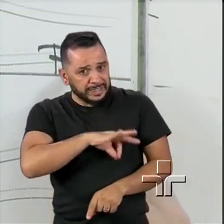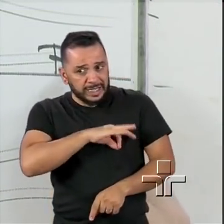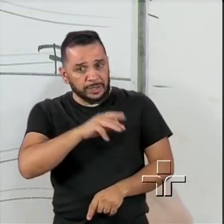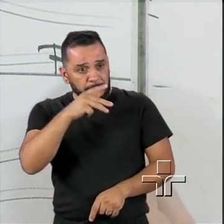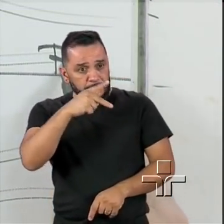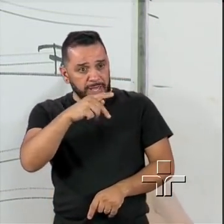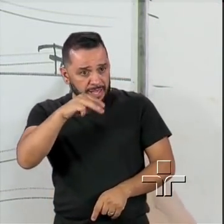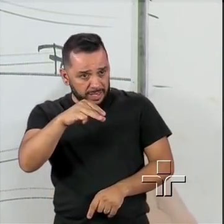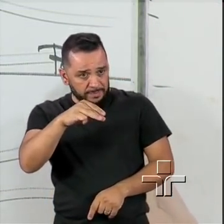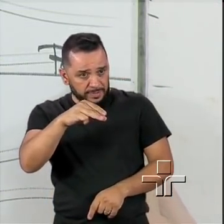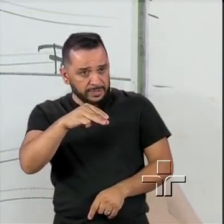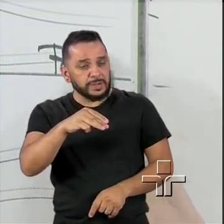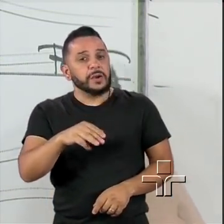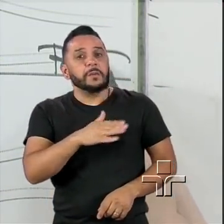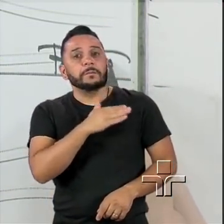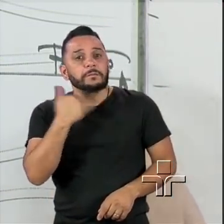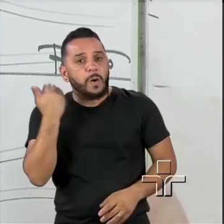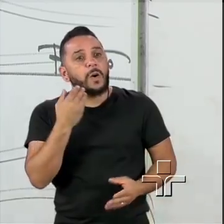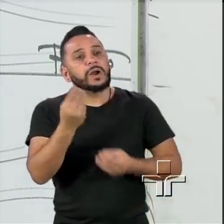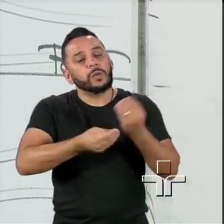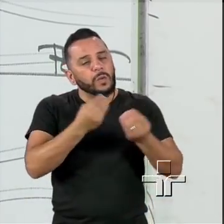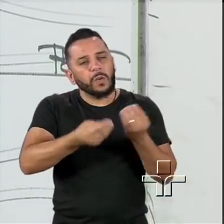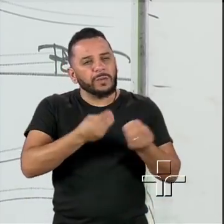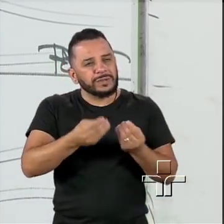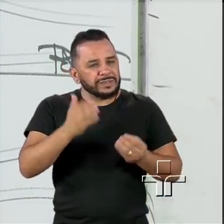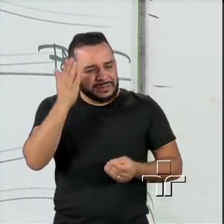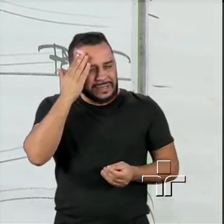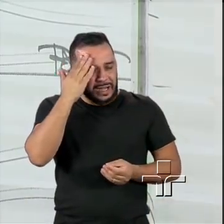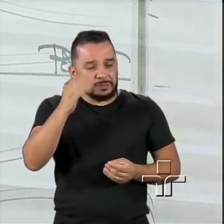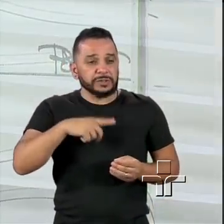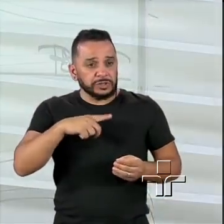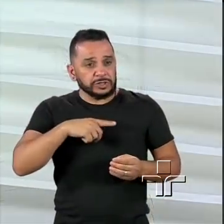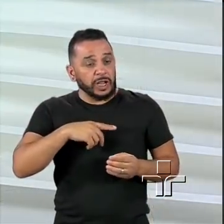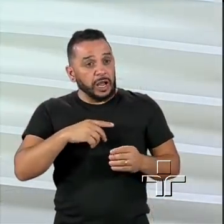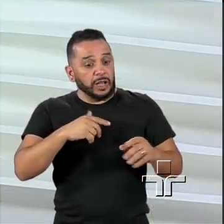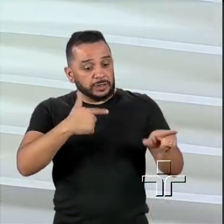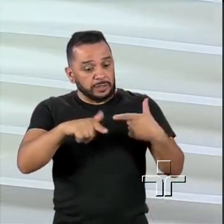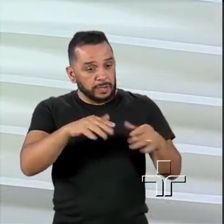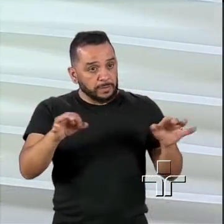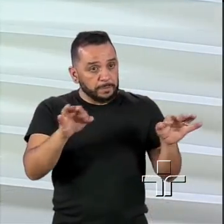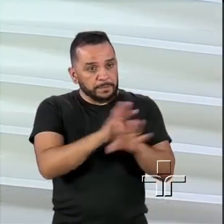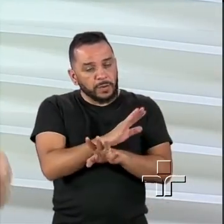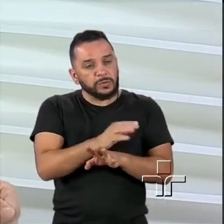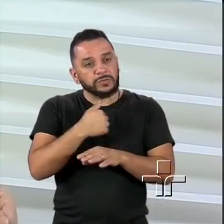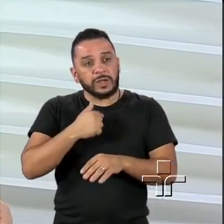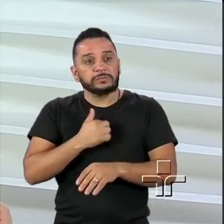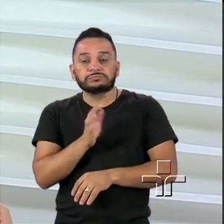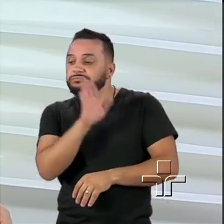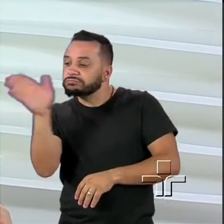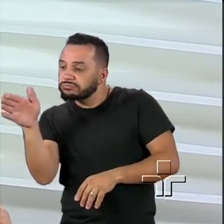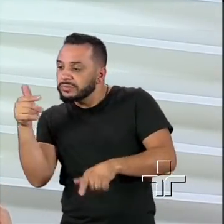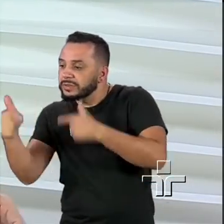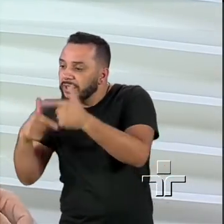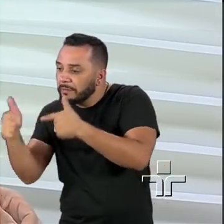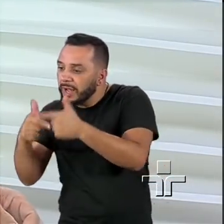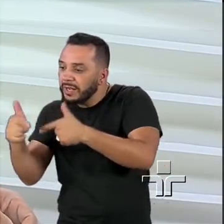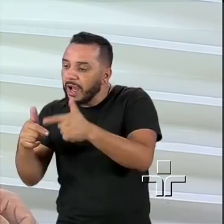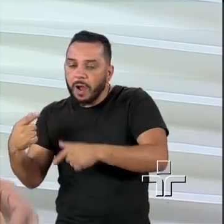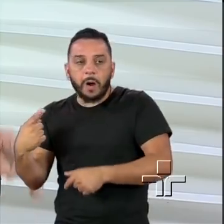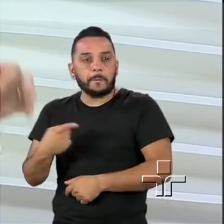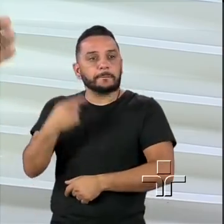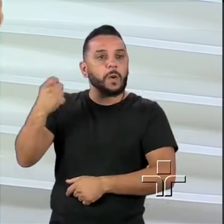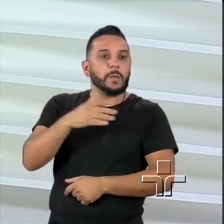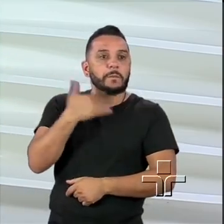do bico. E é verdade, eu partilho dessa visão. Eu fui visitar CDPs, onde